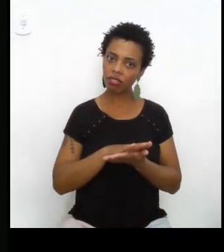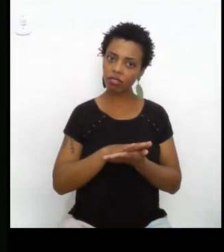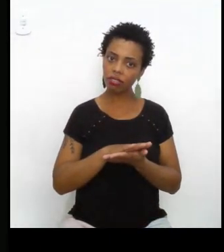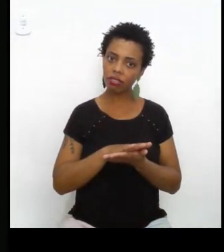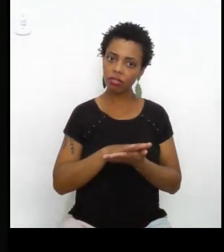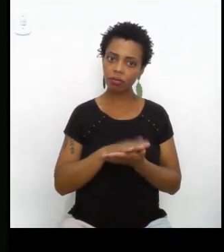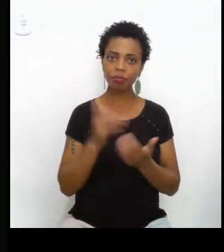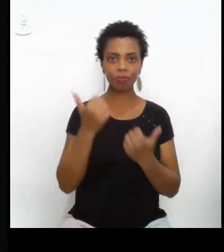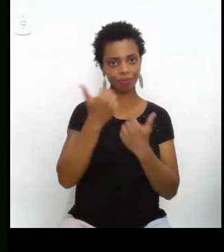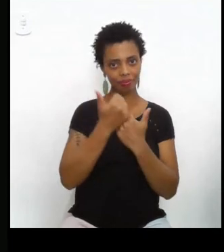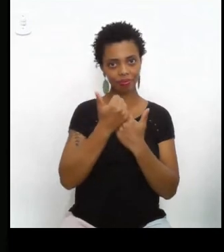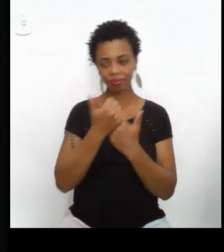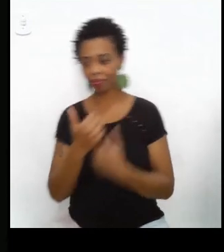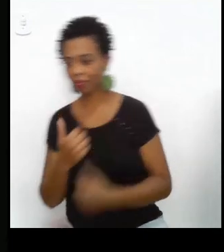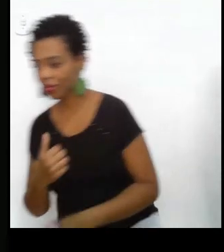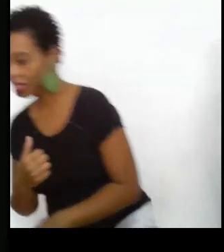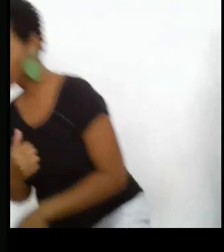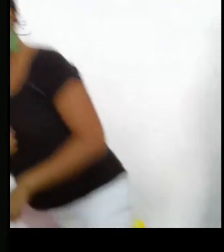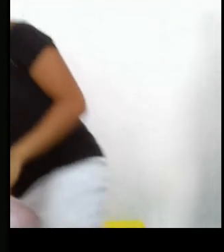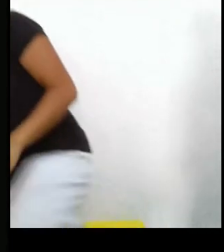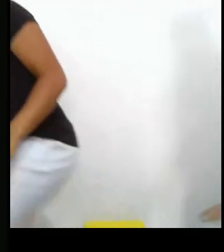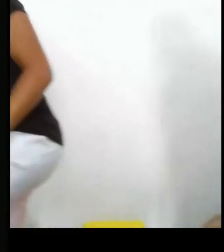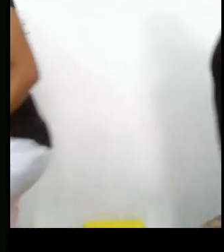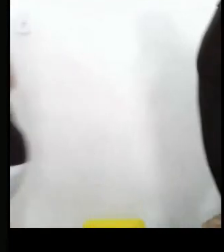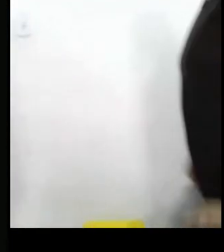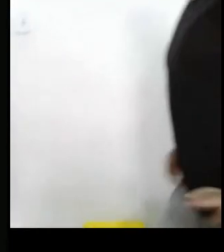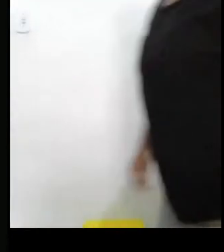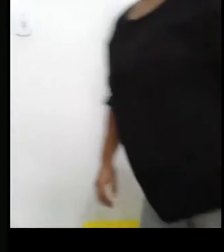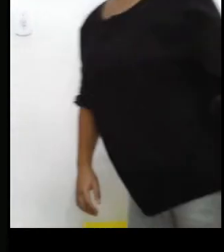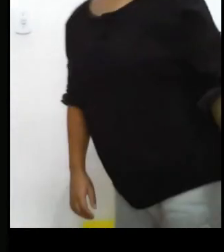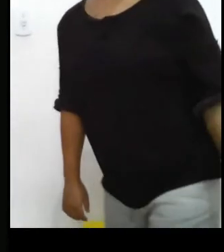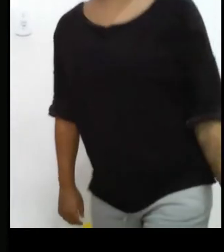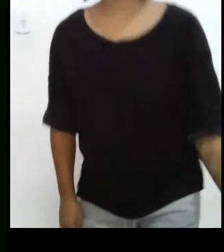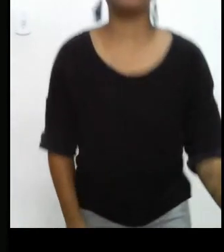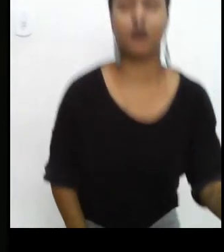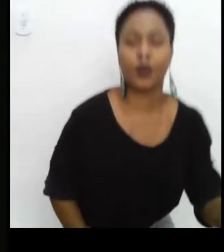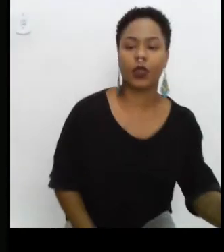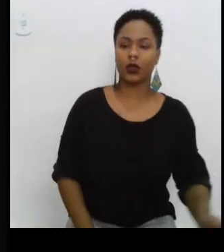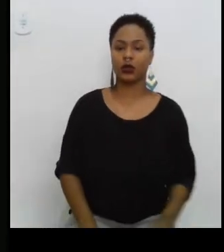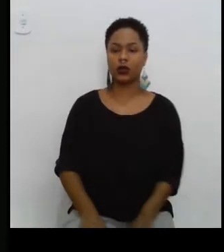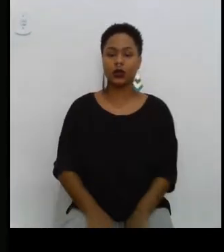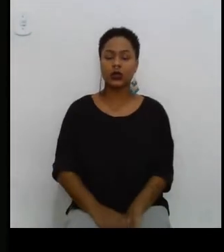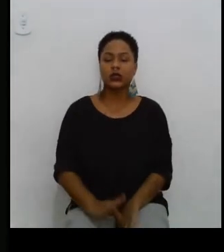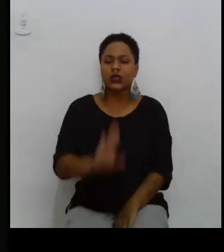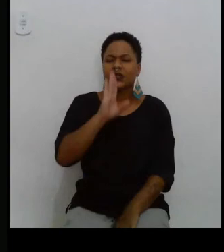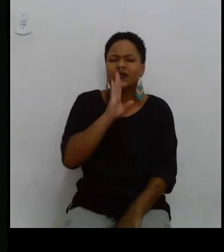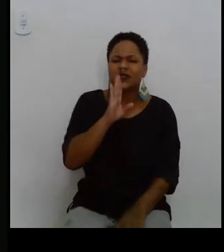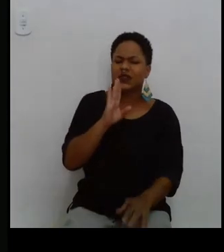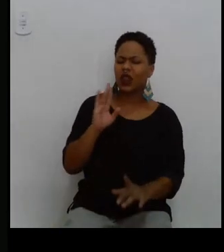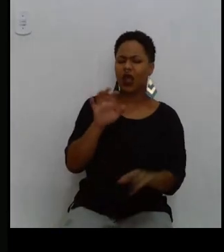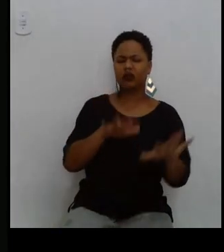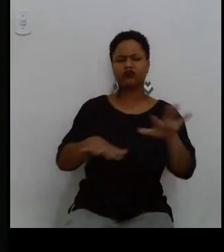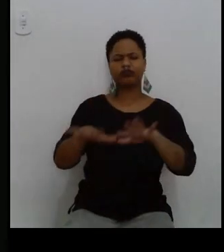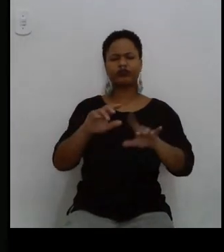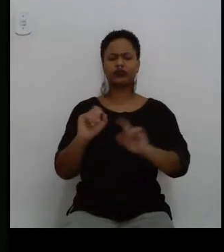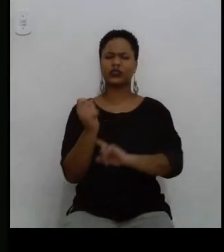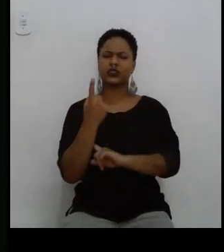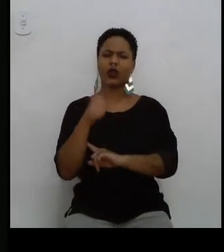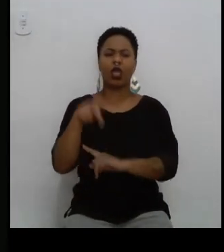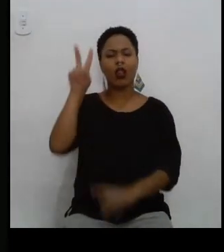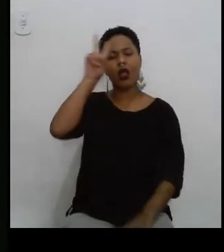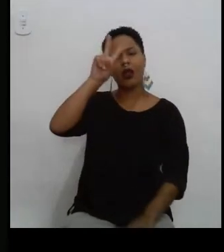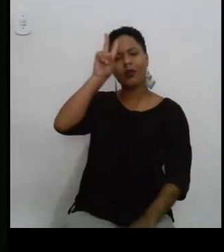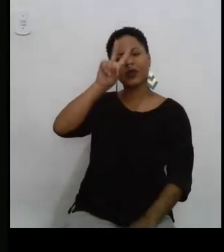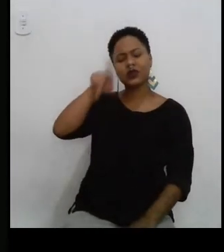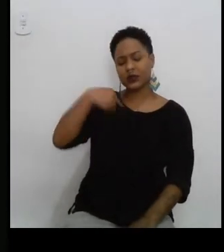e esse silêncio estranho é uma lembrança recordação desta presença estranha que nada é